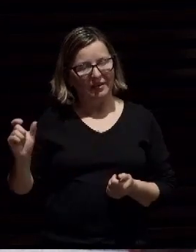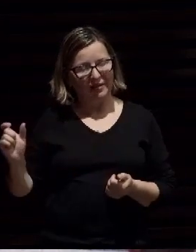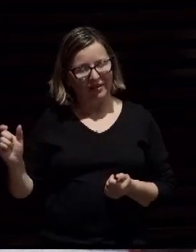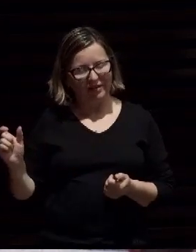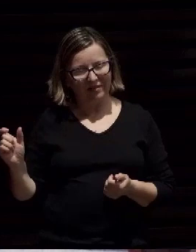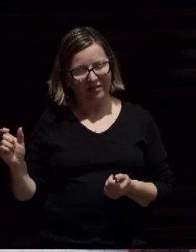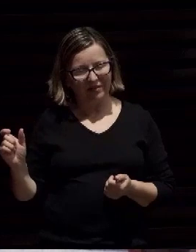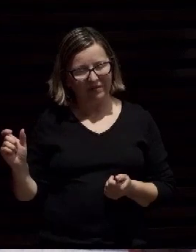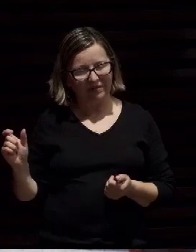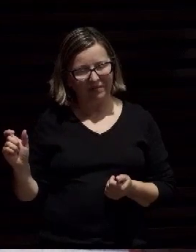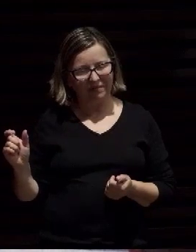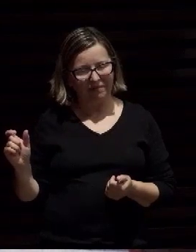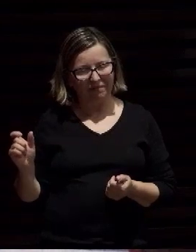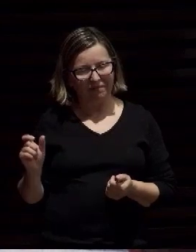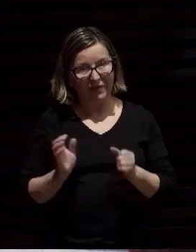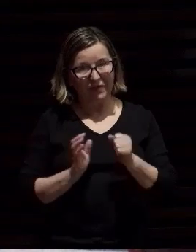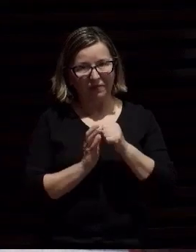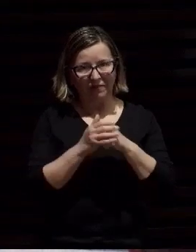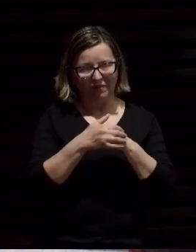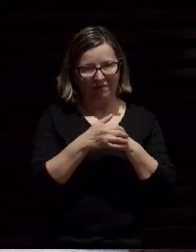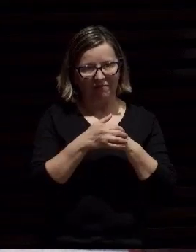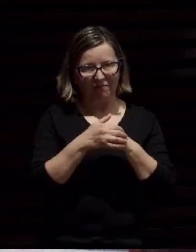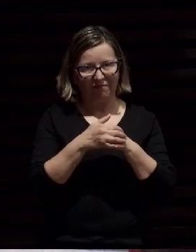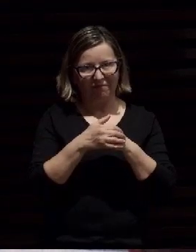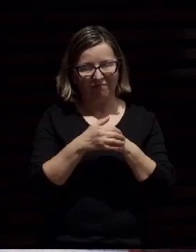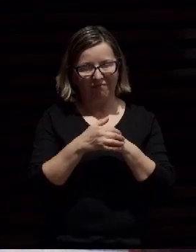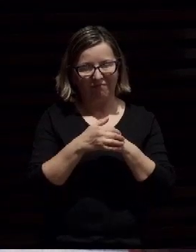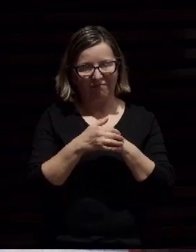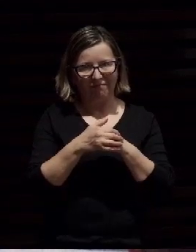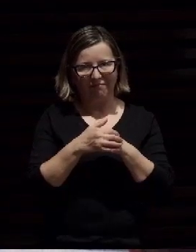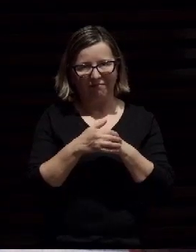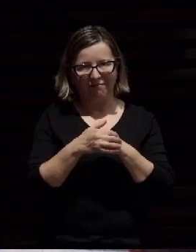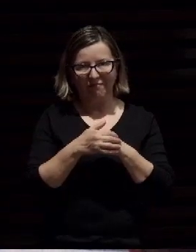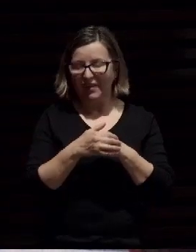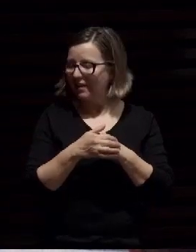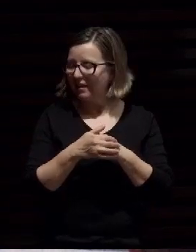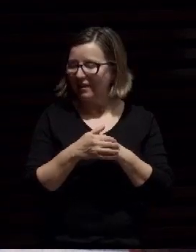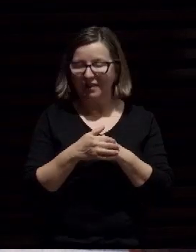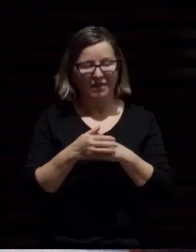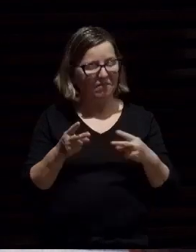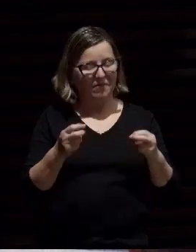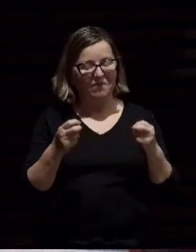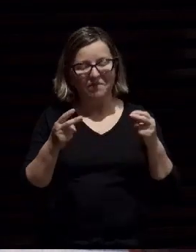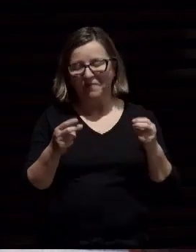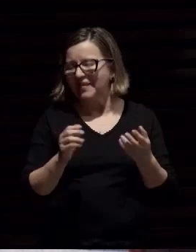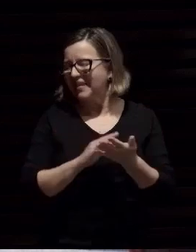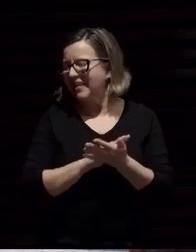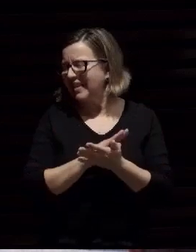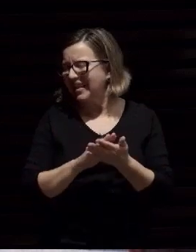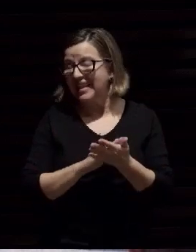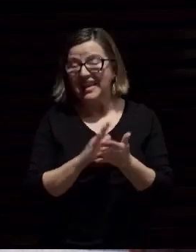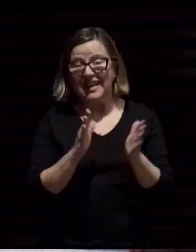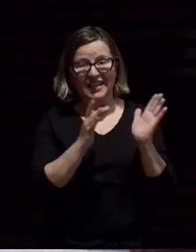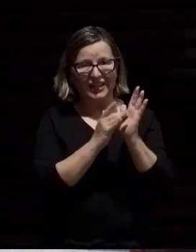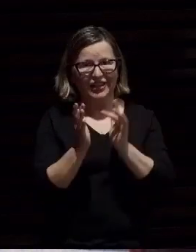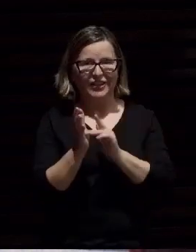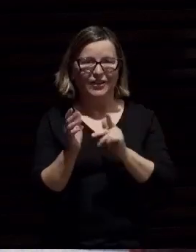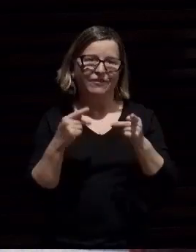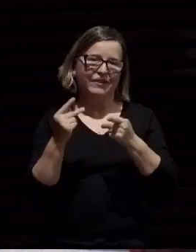eram-lhe encobertos, de sorte que não percebiam o que ele dizia.